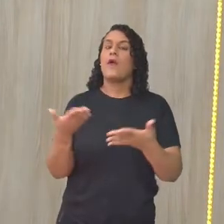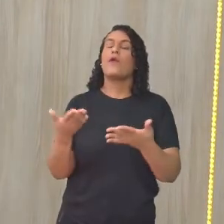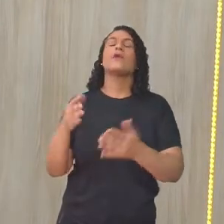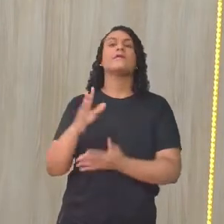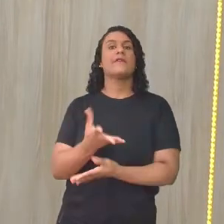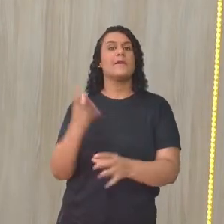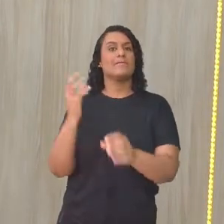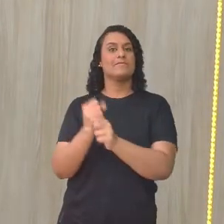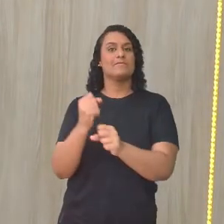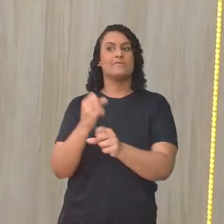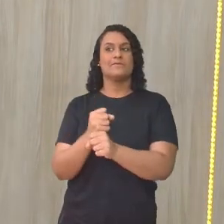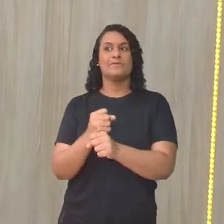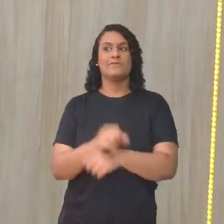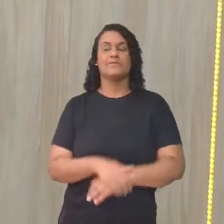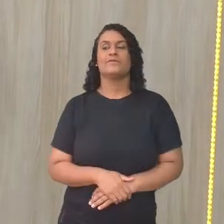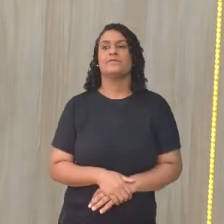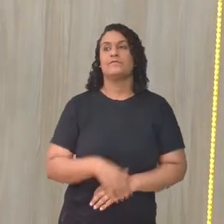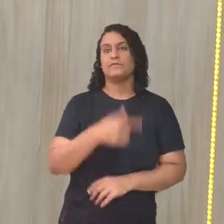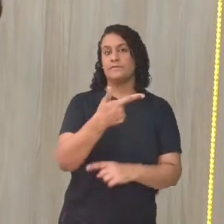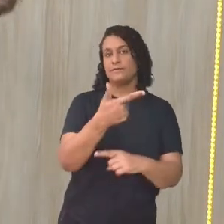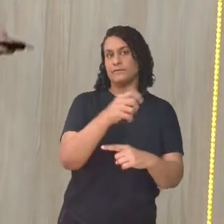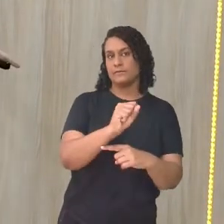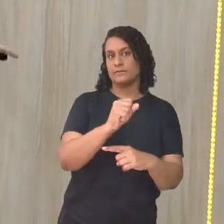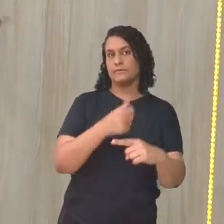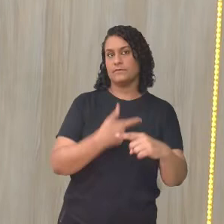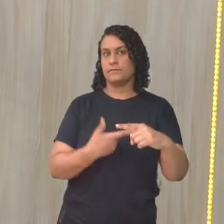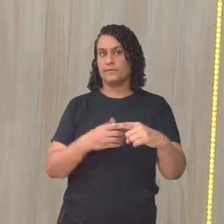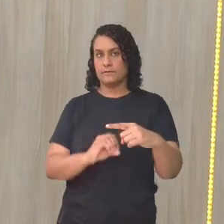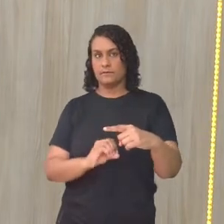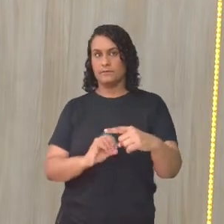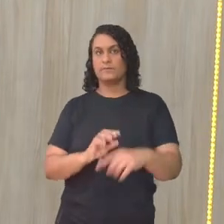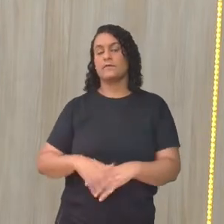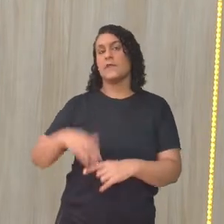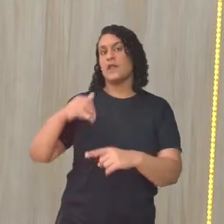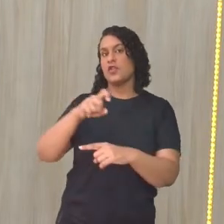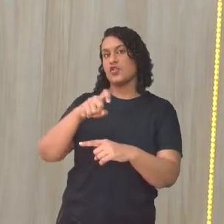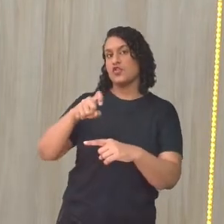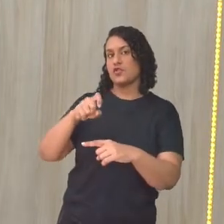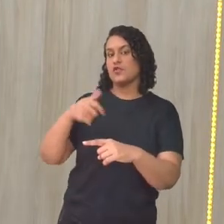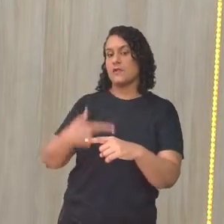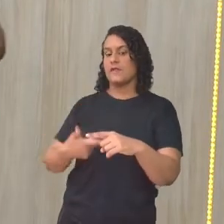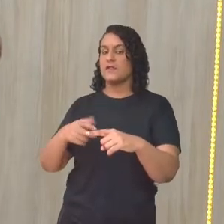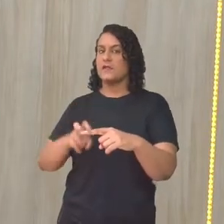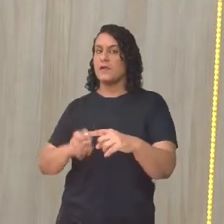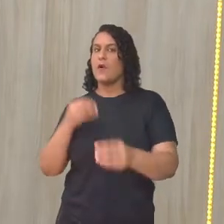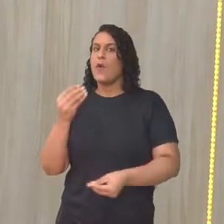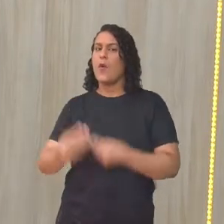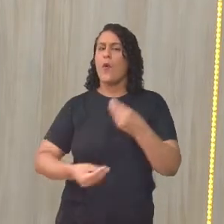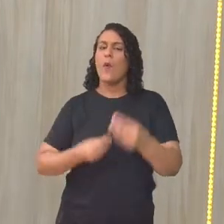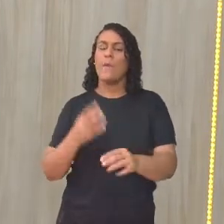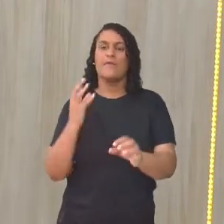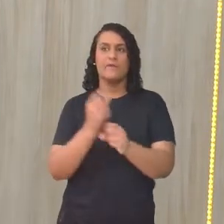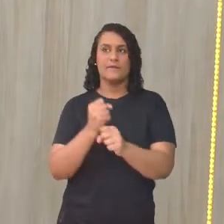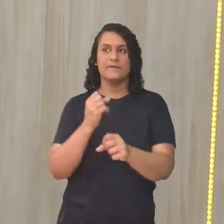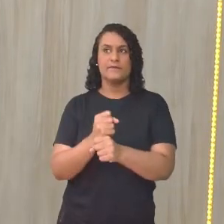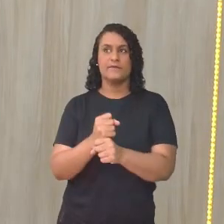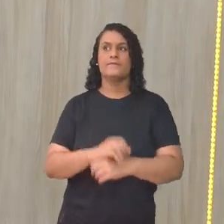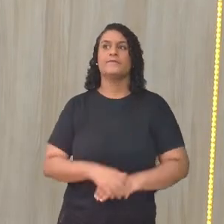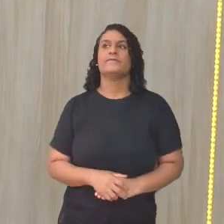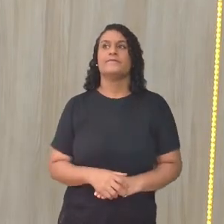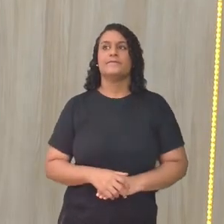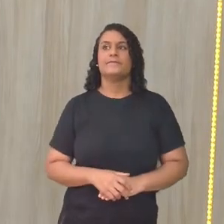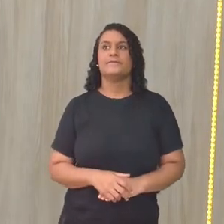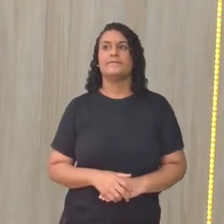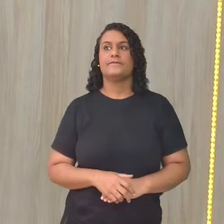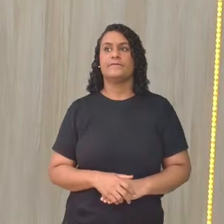Tales. Então, vamos pensar assim. 28 está para 20 e x está para 25. Como é que a gente vai desenvolver aí? Bora ver.